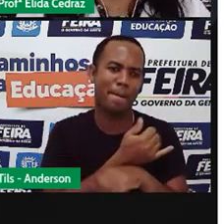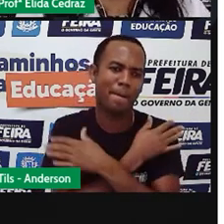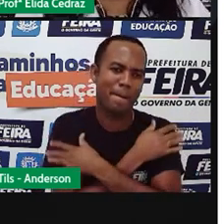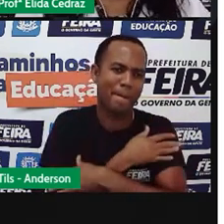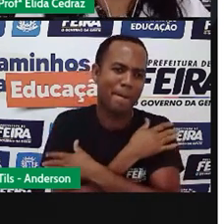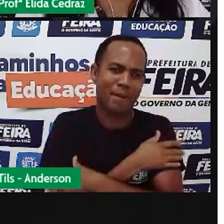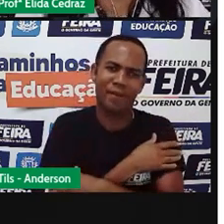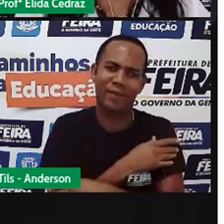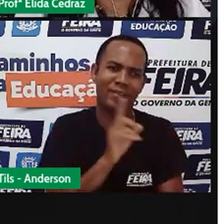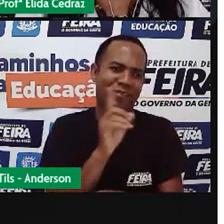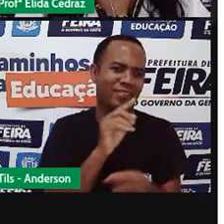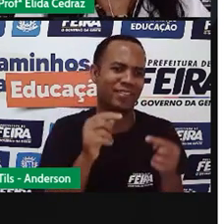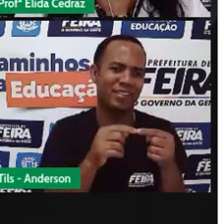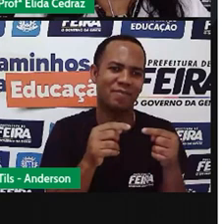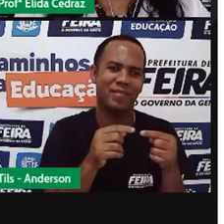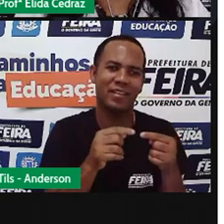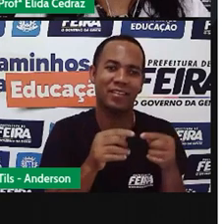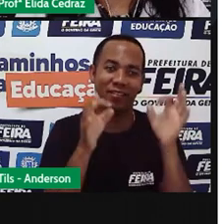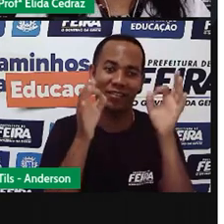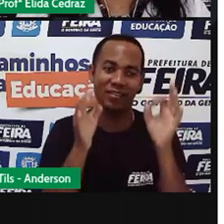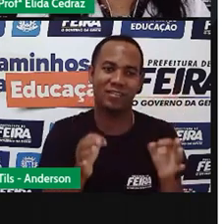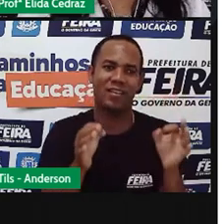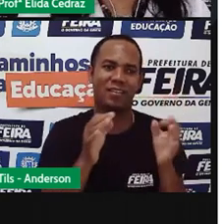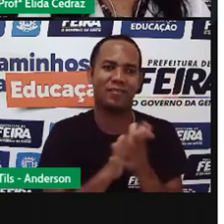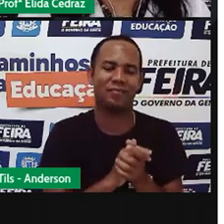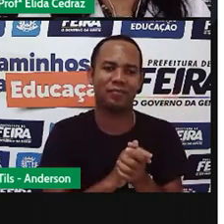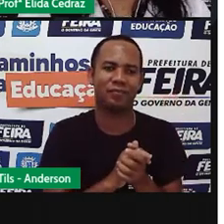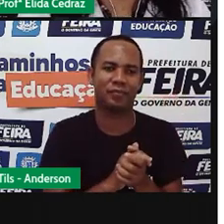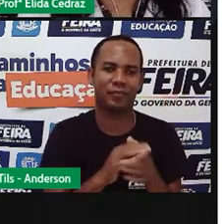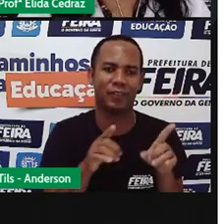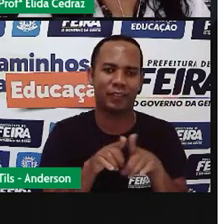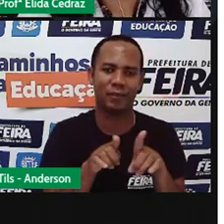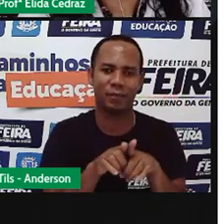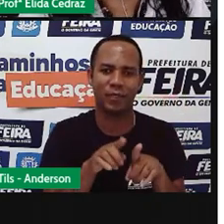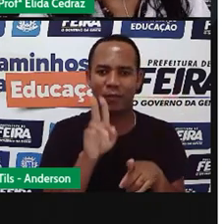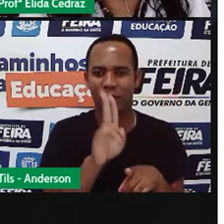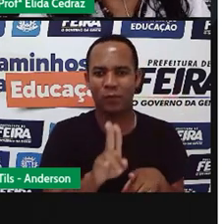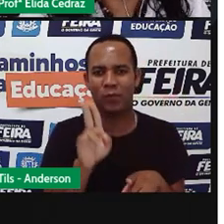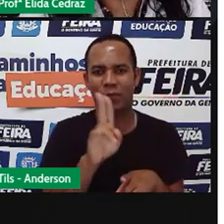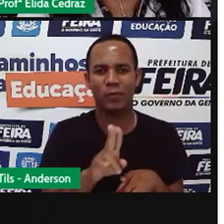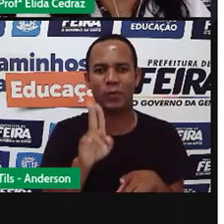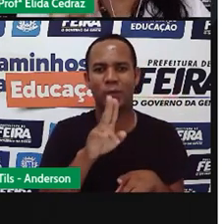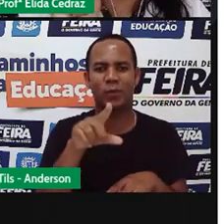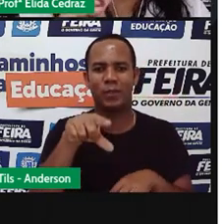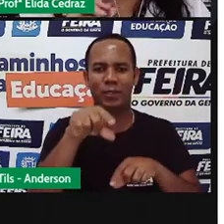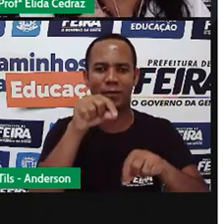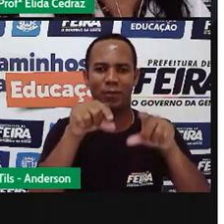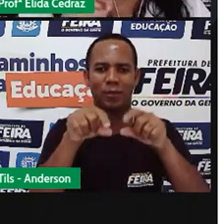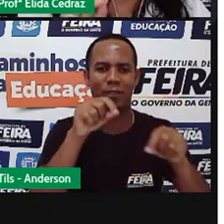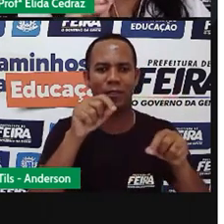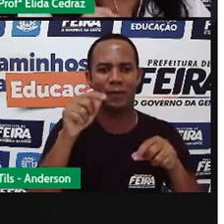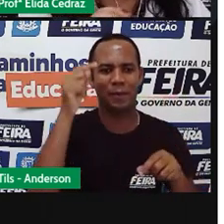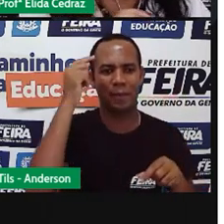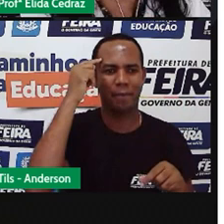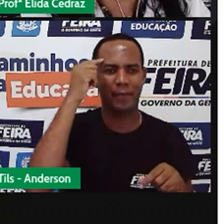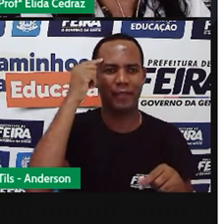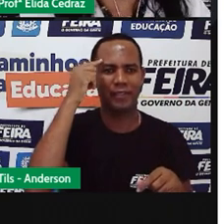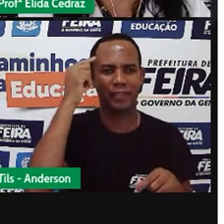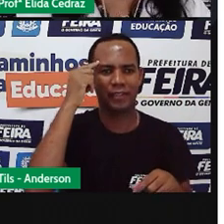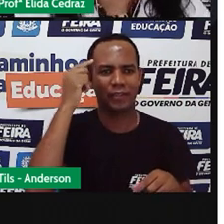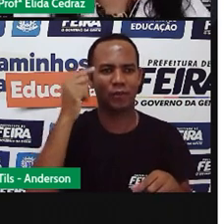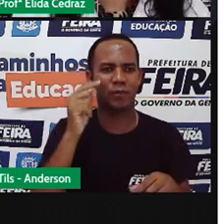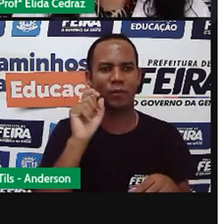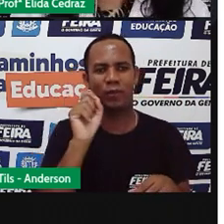os objetos possuem função e os materiais devem ser escolhidos pensando